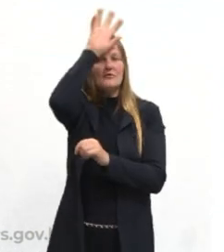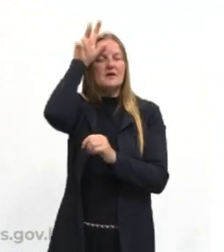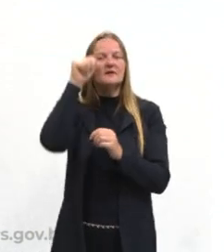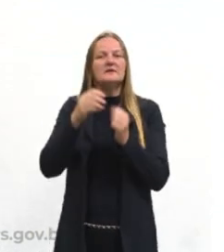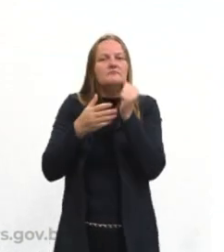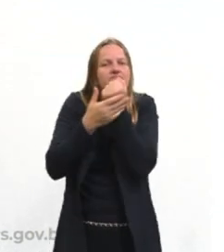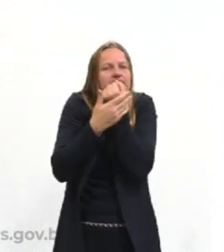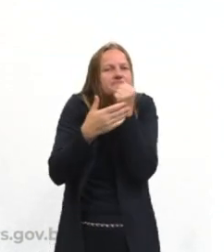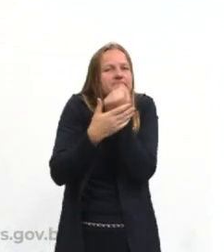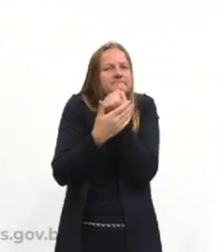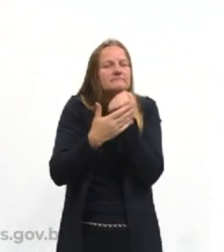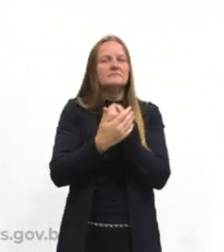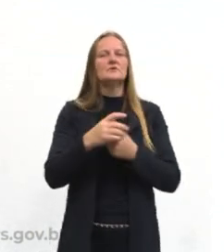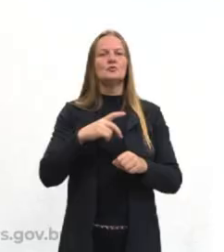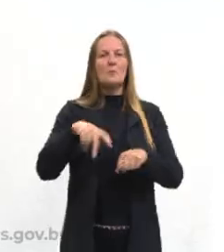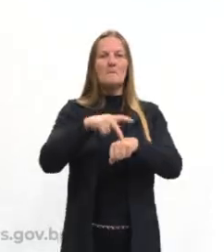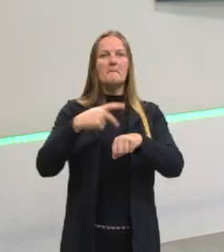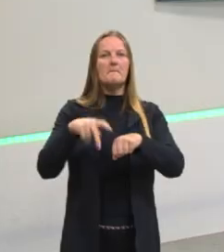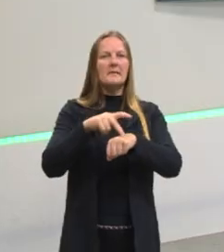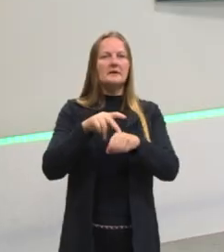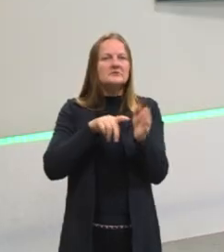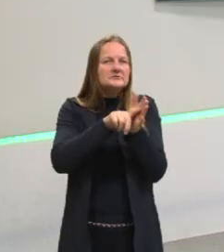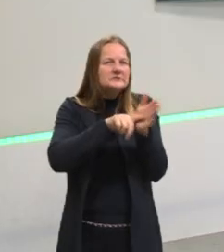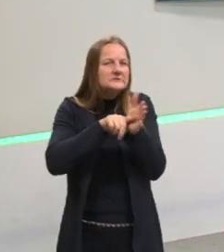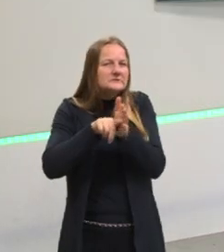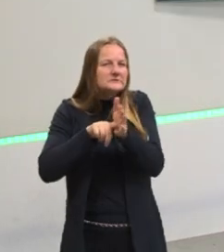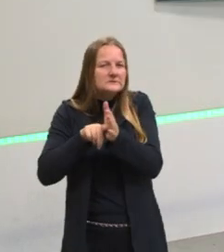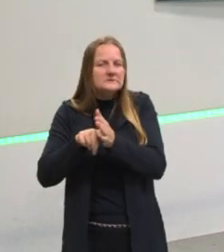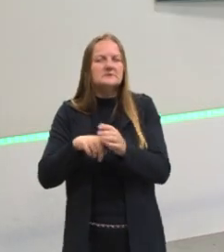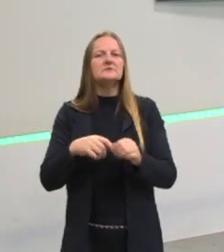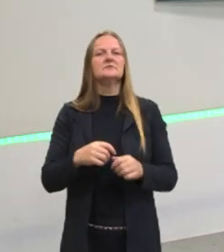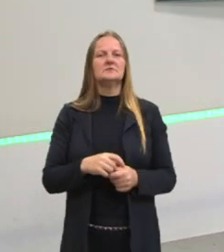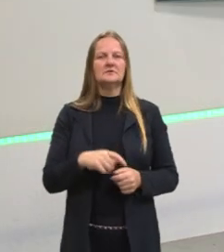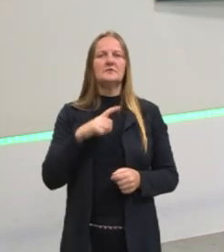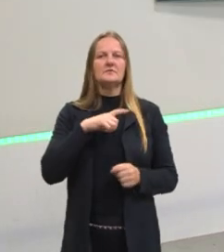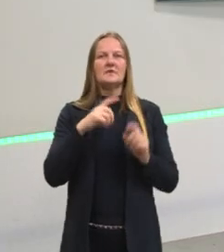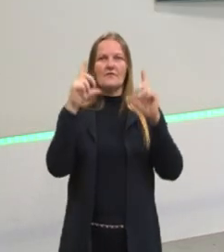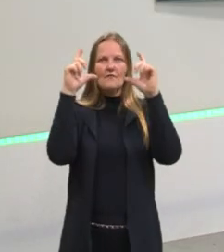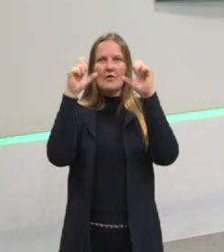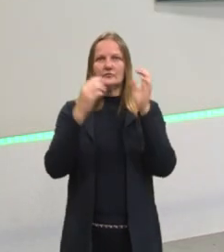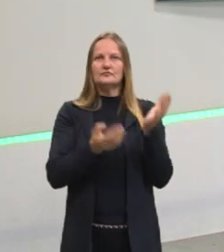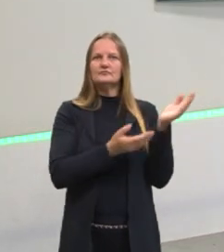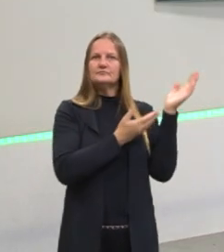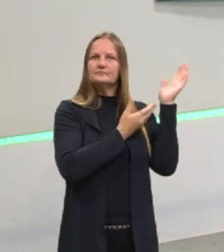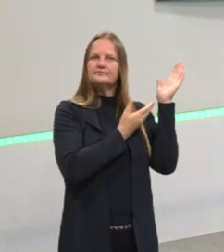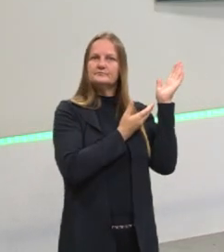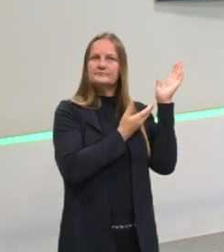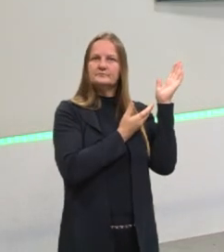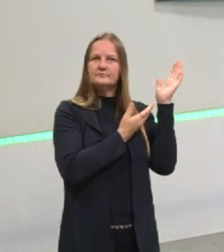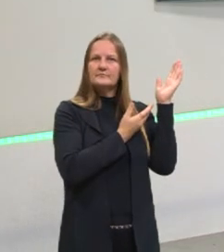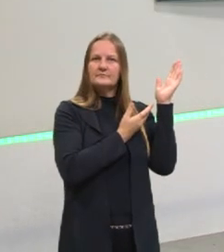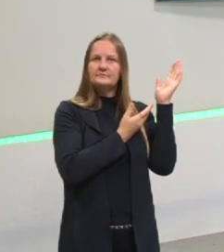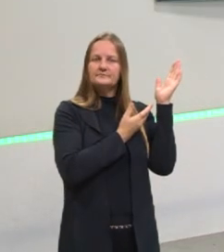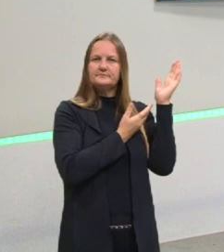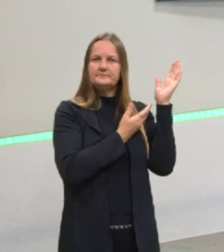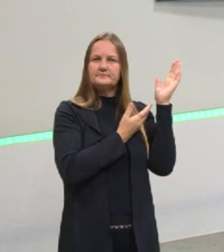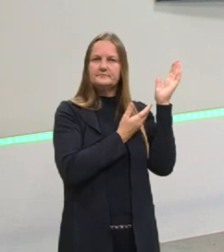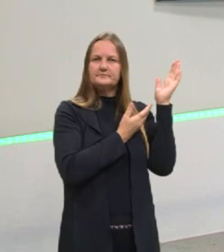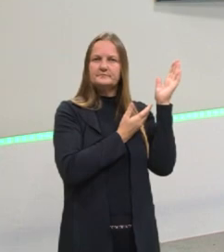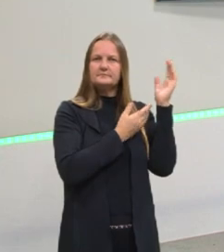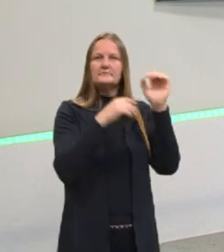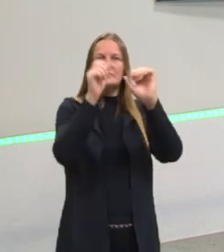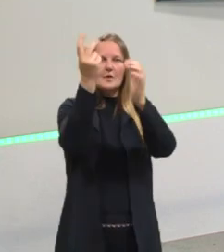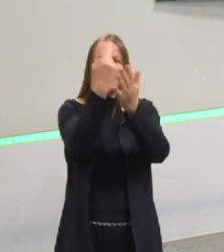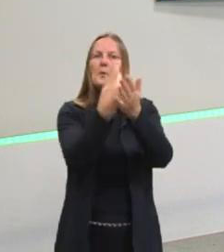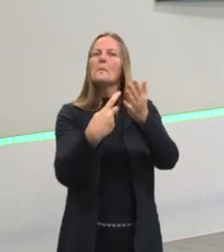sem não é fazer as questões relacionadas a isso eu trago a imagem para vocês esse mapa aqui de cima ó vai